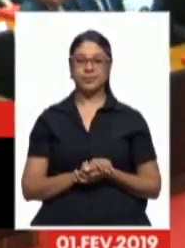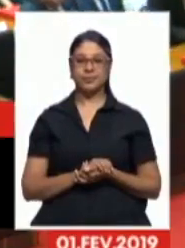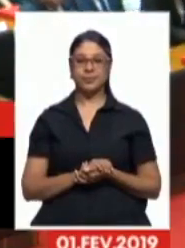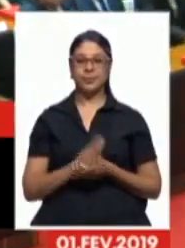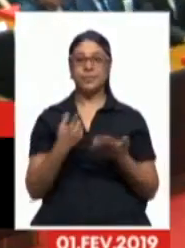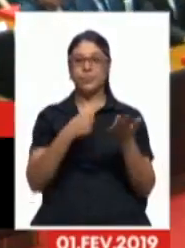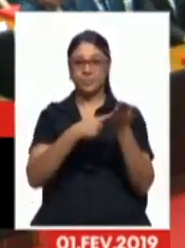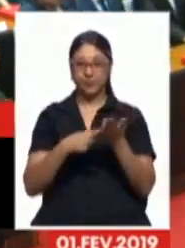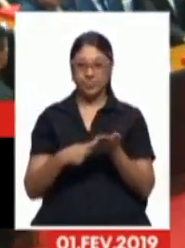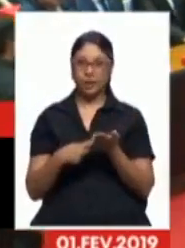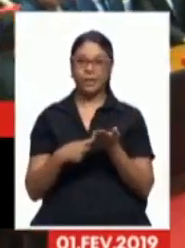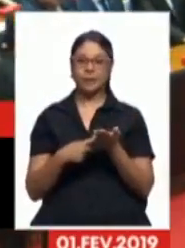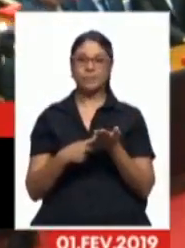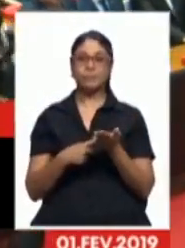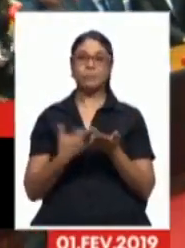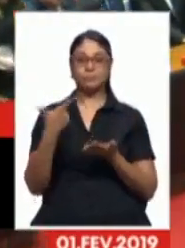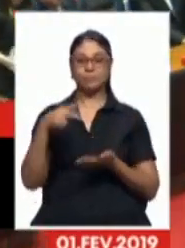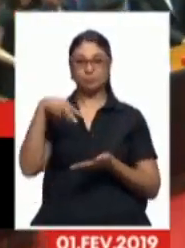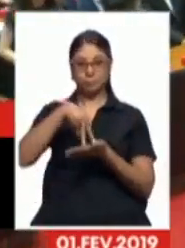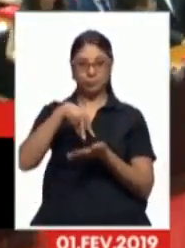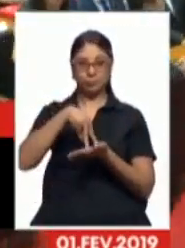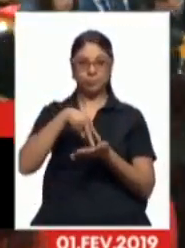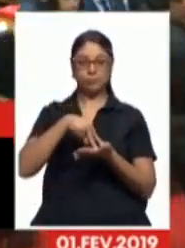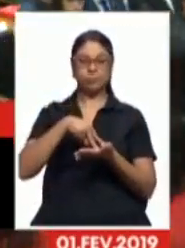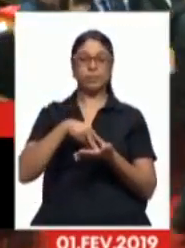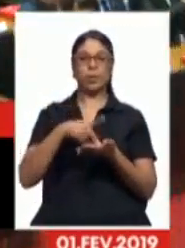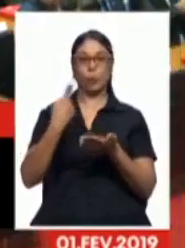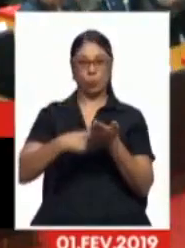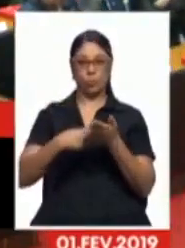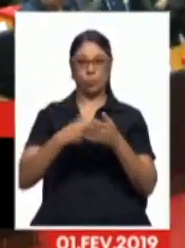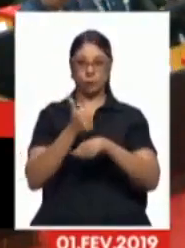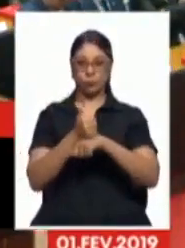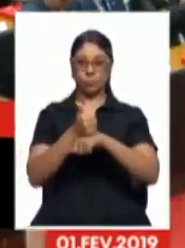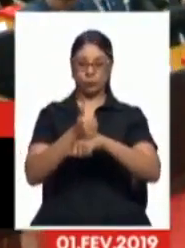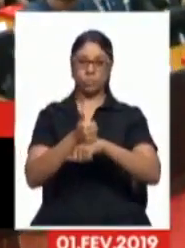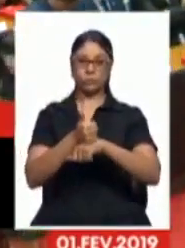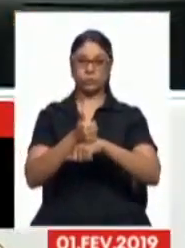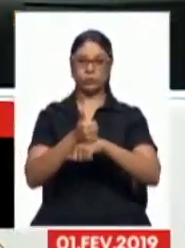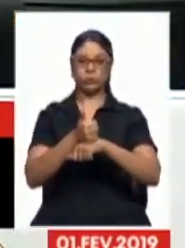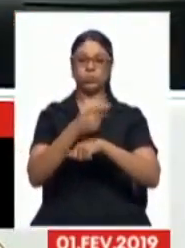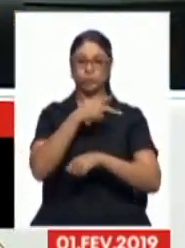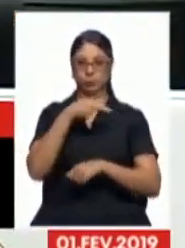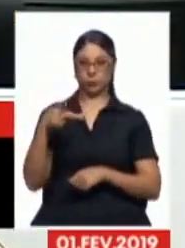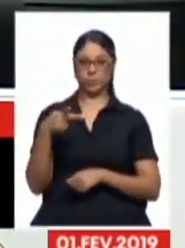Convidamos os presentes a ouvir de pé o compromisso de posse que será prestado pelo presidente.